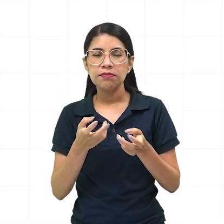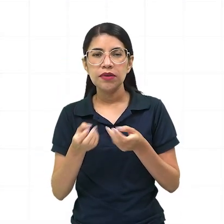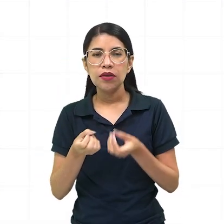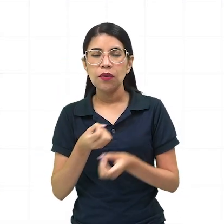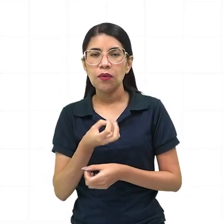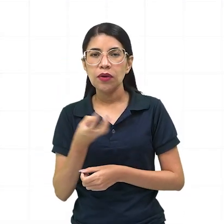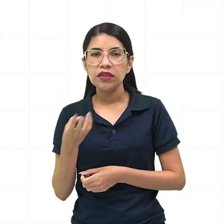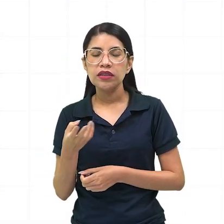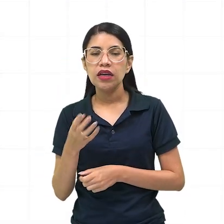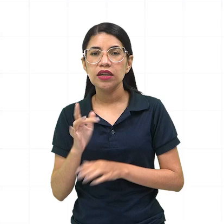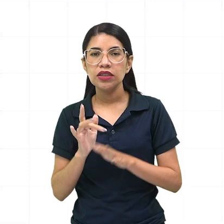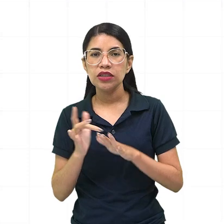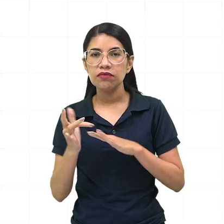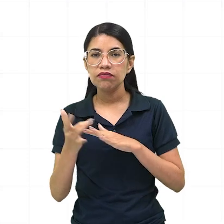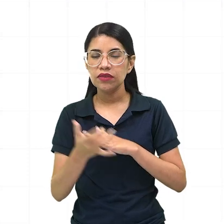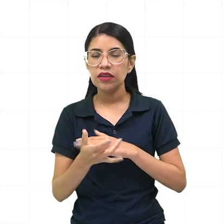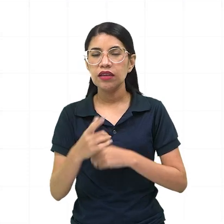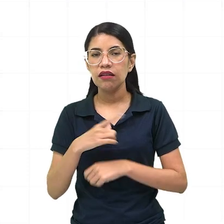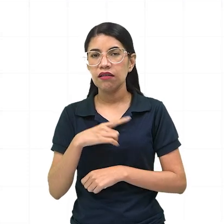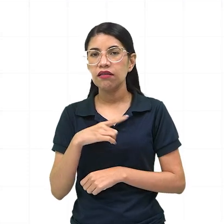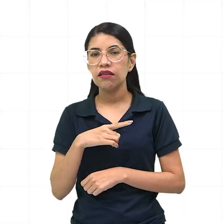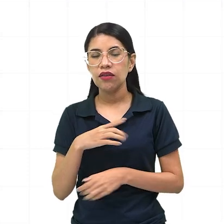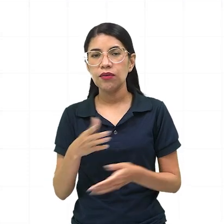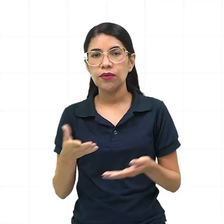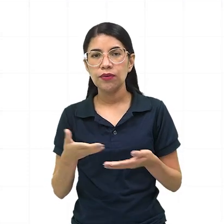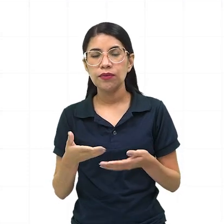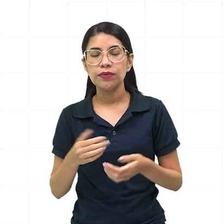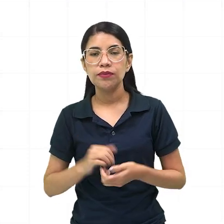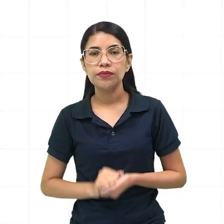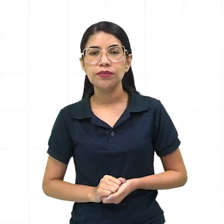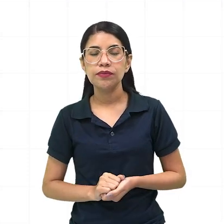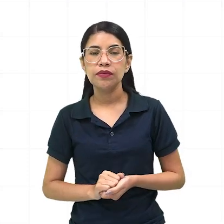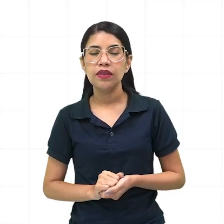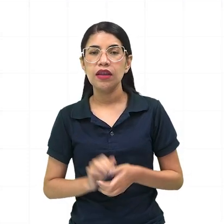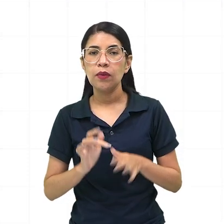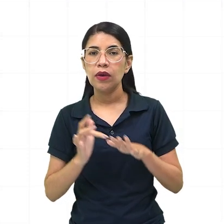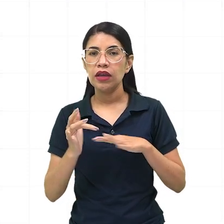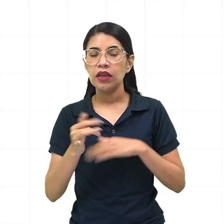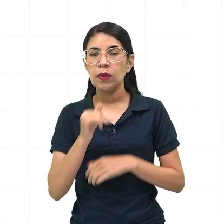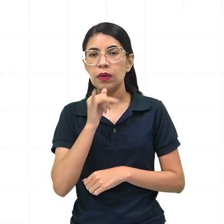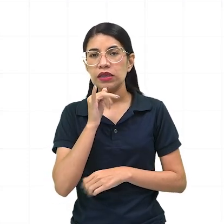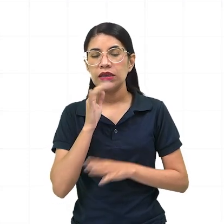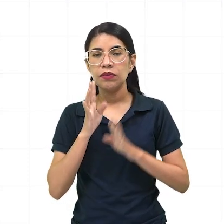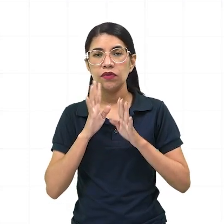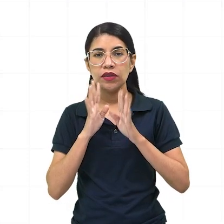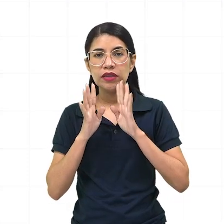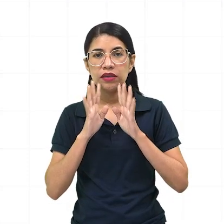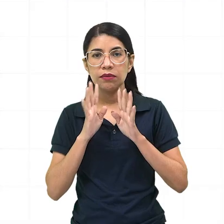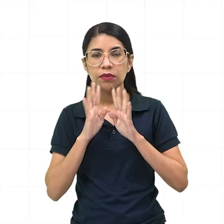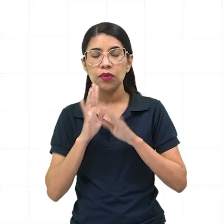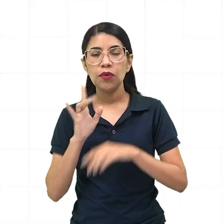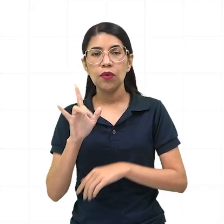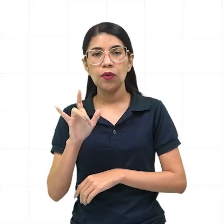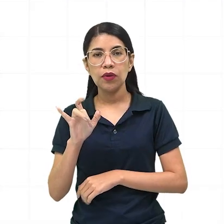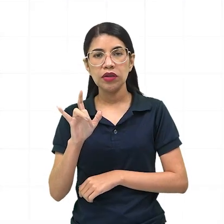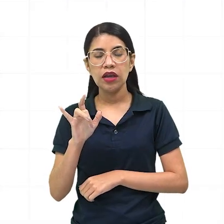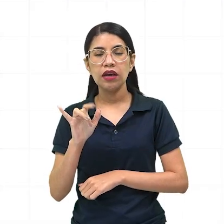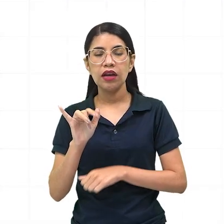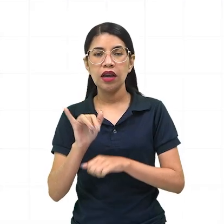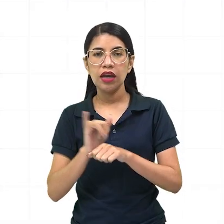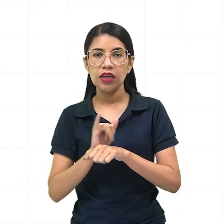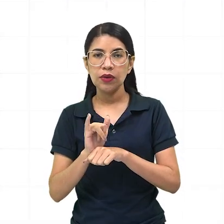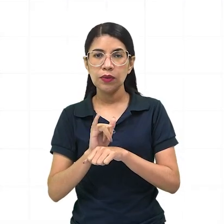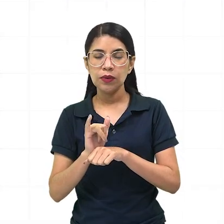sociais que a gente tem aí, né? Olha só, redes sociais como o Facebook, Instagram,